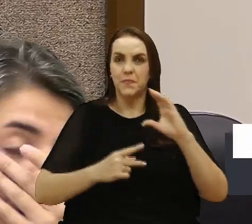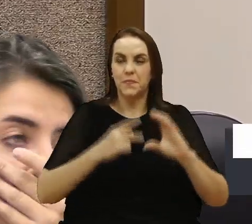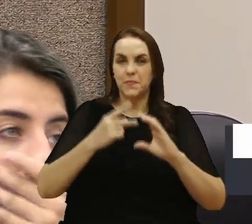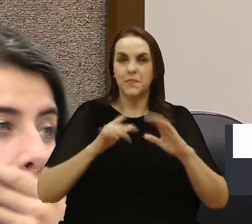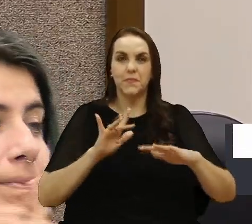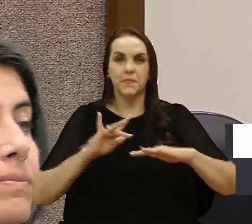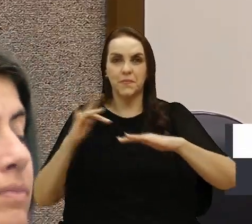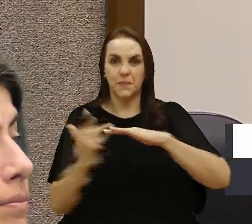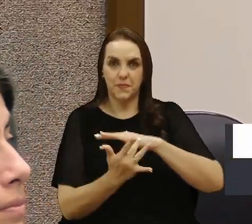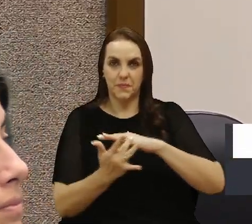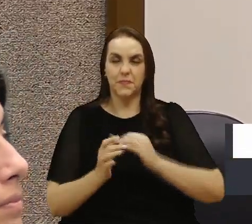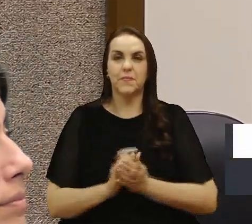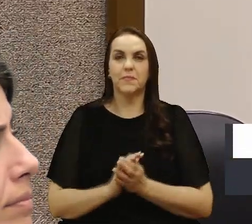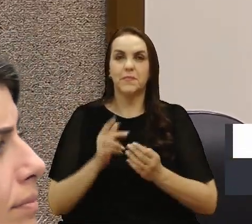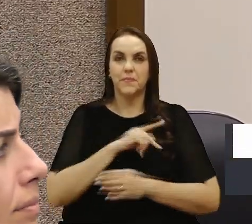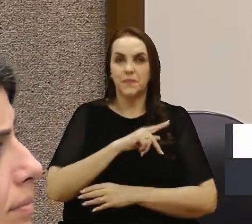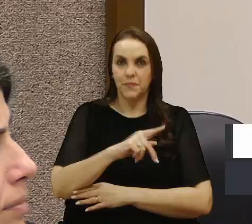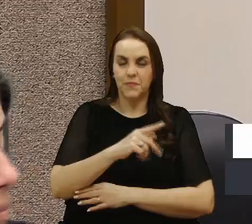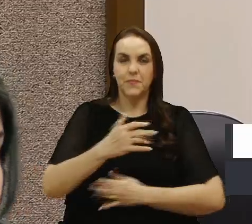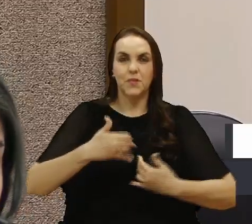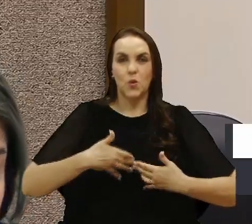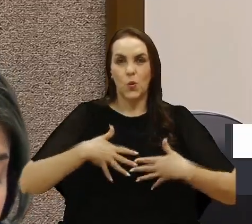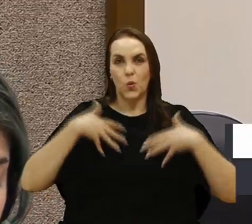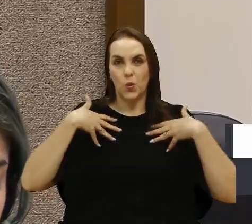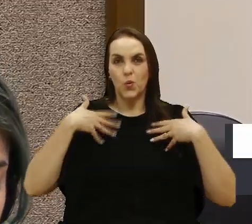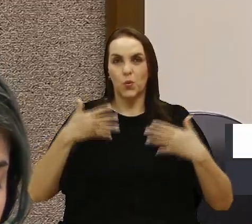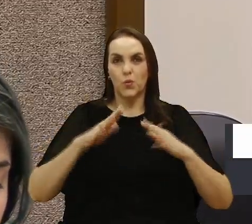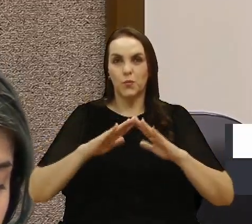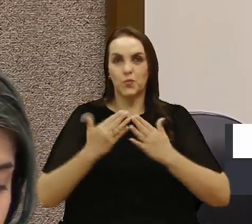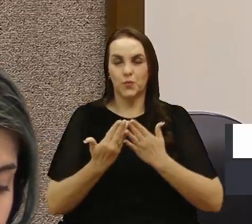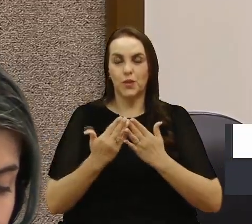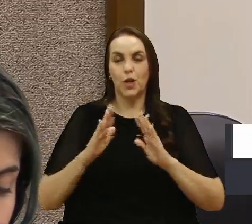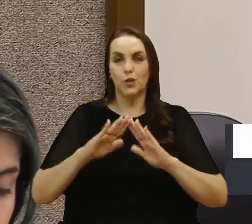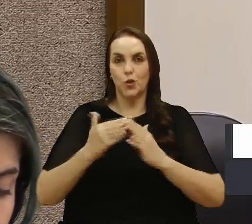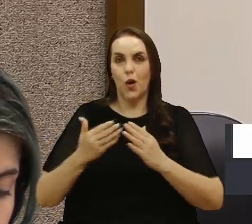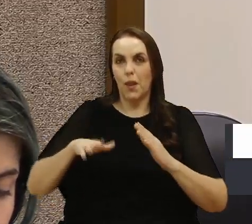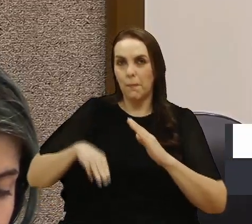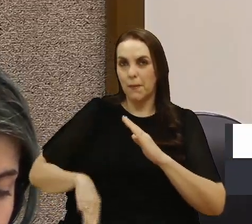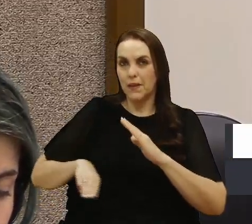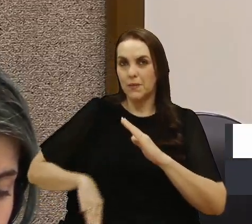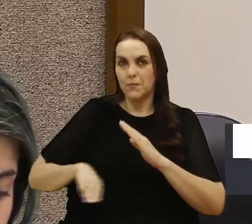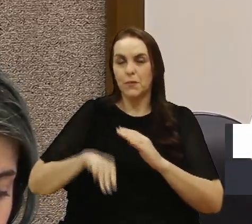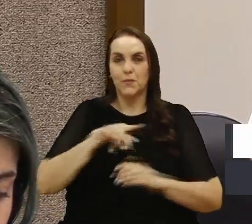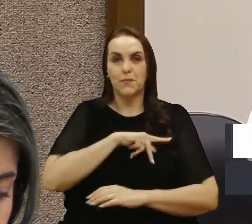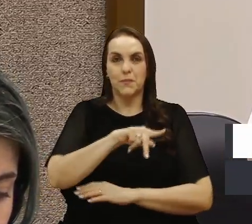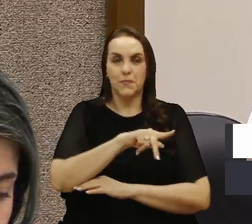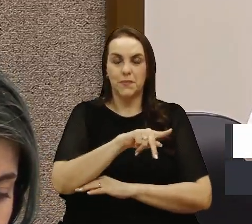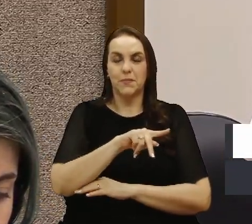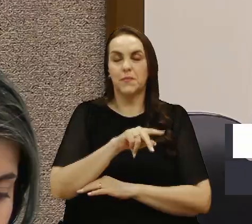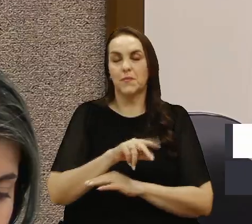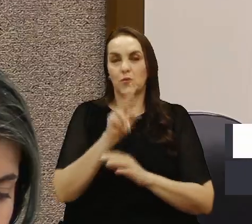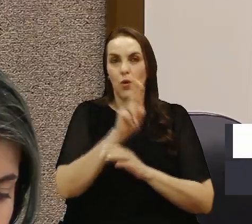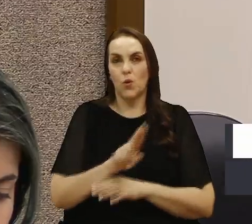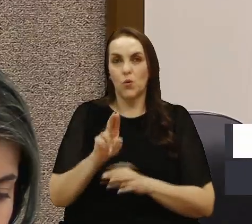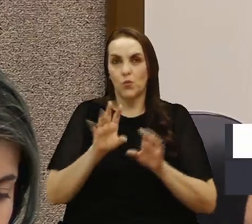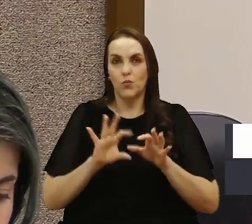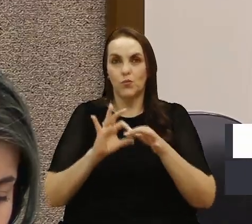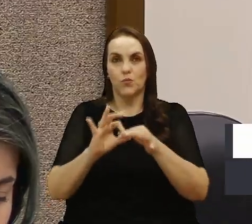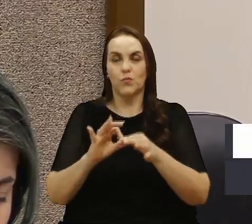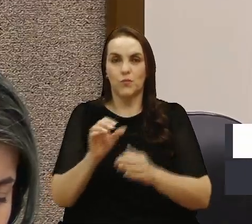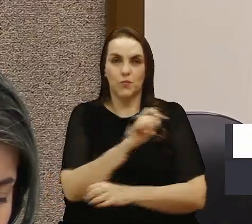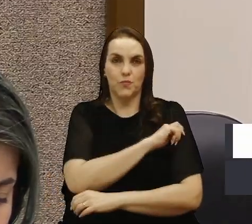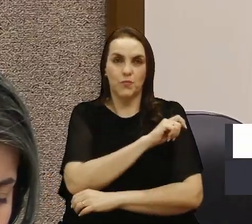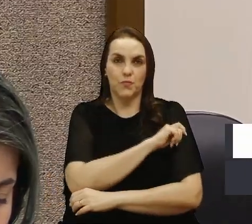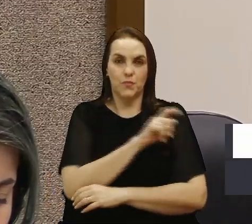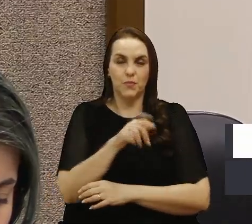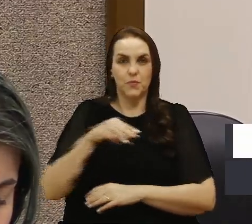pelas nossas redes sociais. Presidente, eu orgulhosamente estudei no Colégio Madre Milda, fui presidente da União de Estudantes do Madre Milda, tive toda a minha